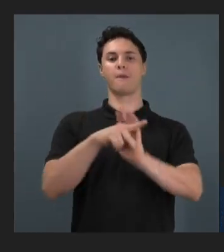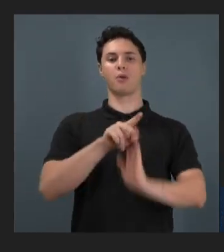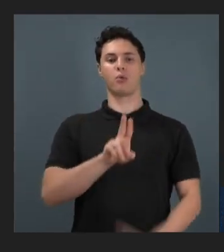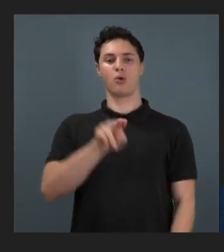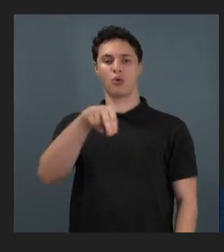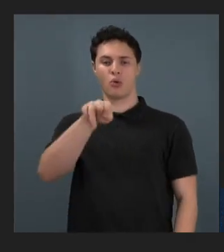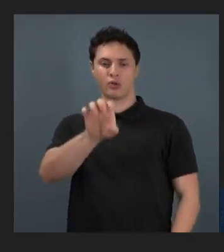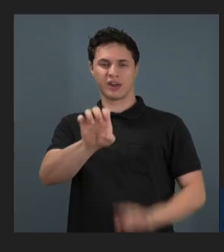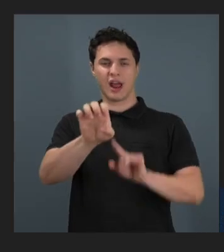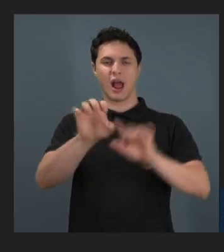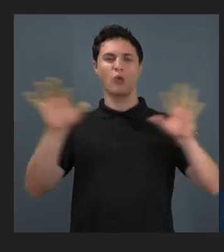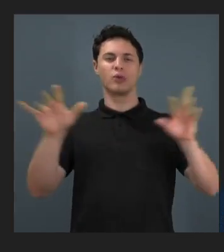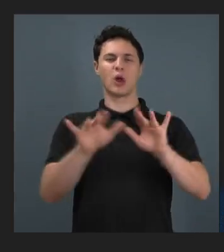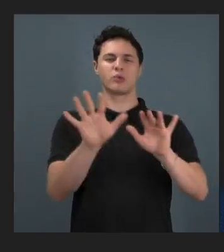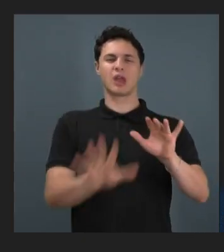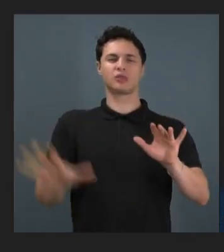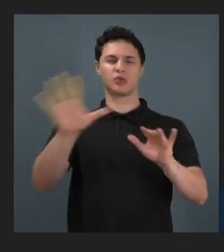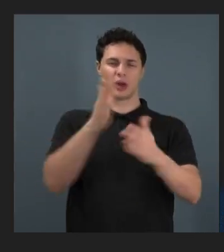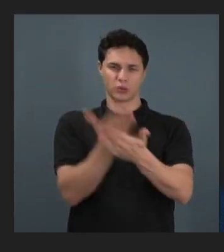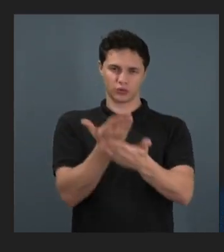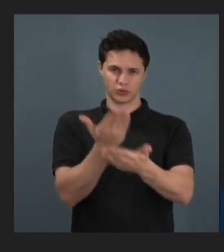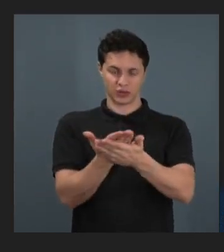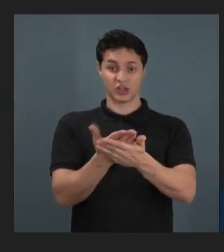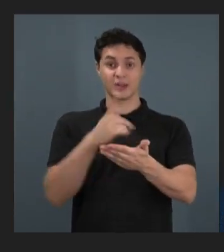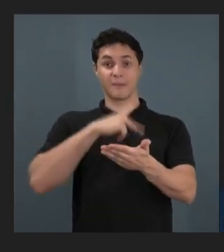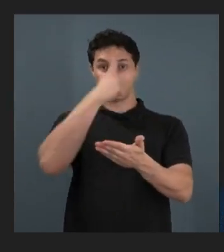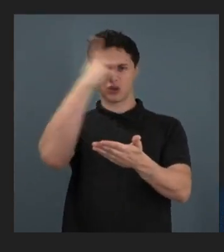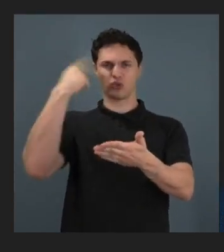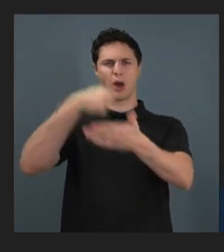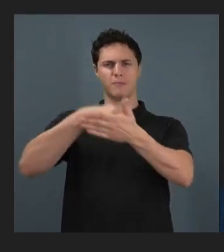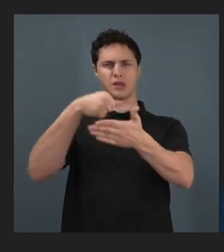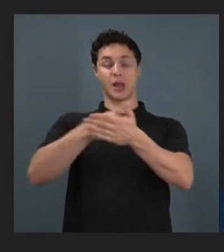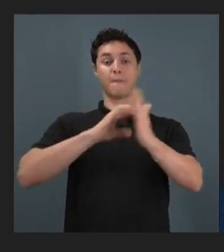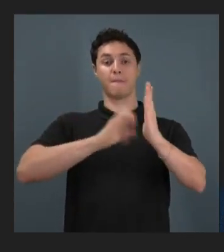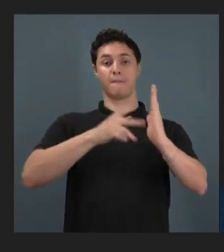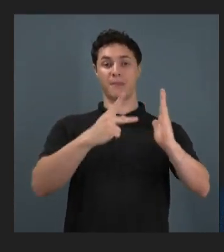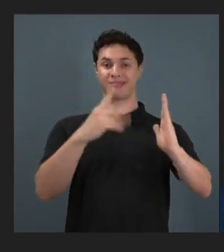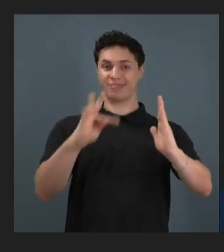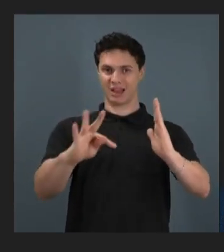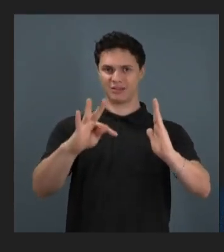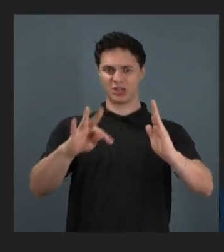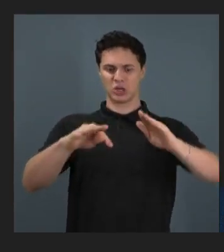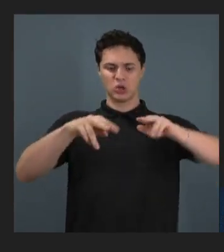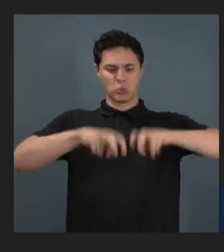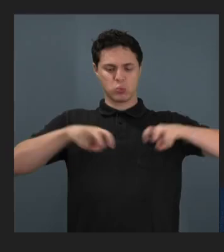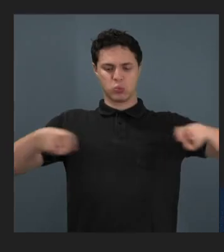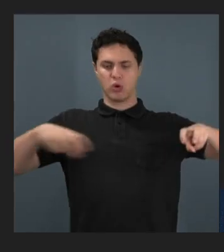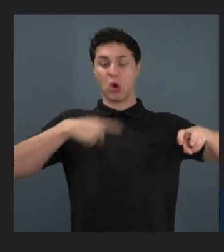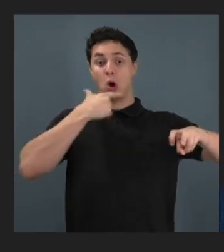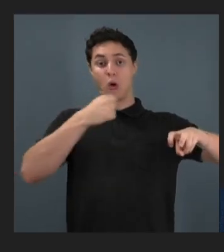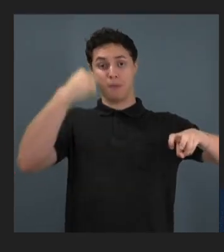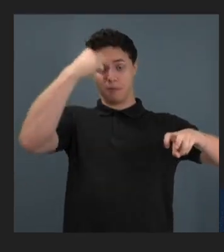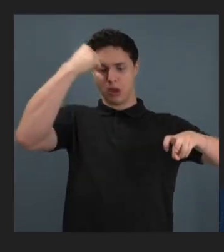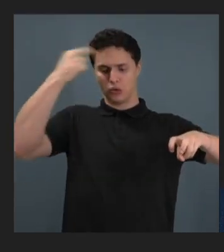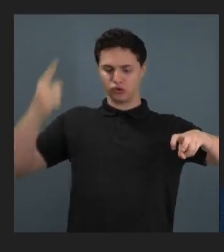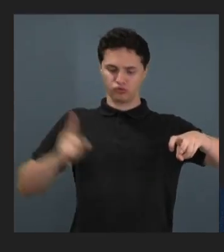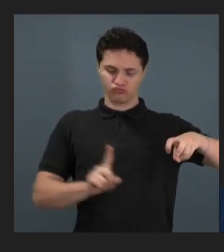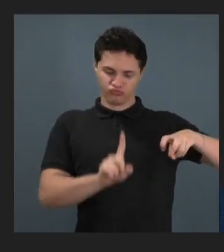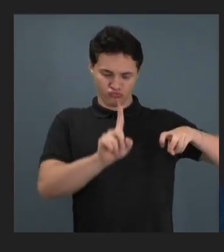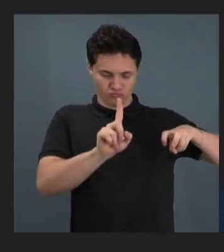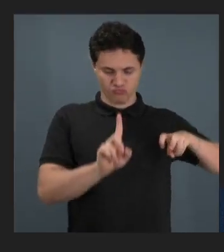Estudantes, conduzido por militantes partidários do PT e do PCdoB, e em meio ao